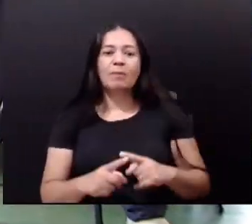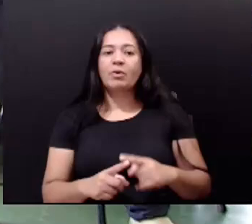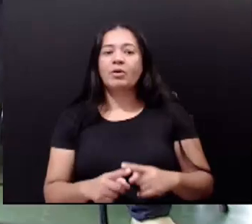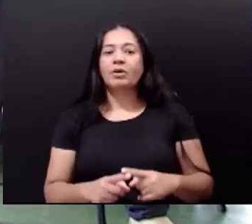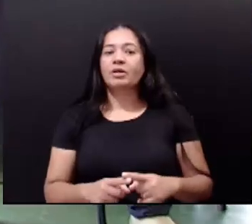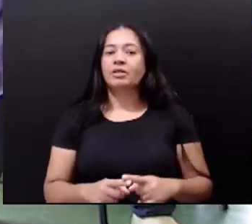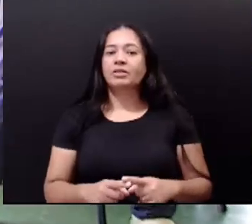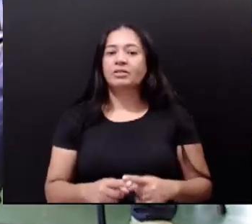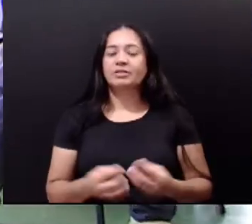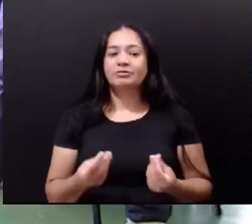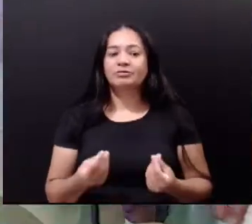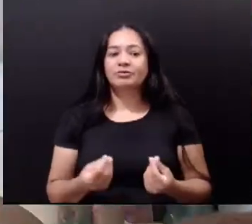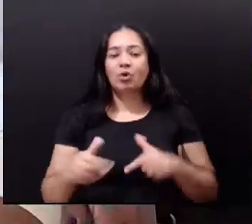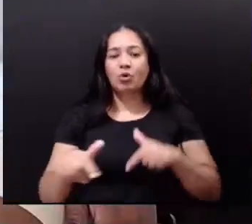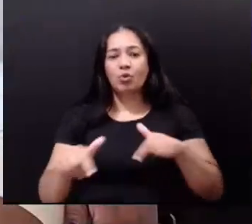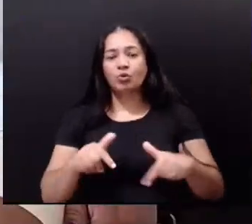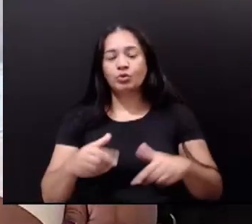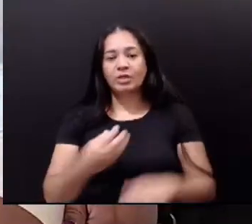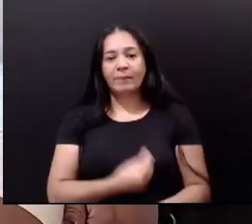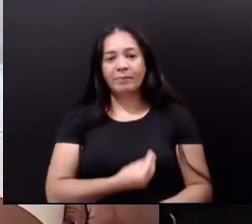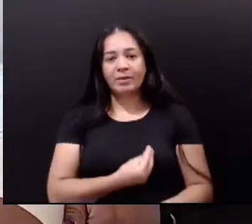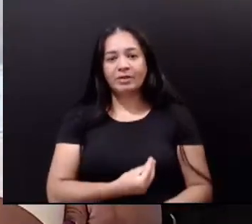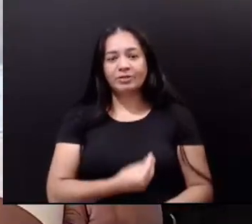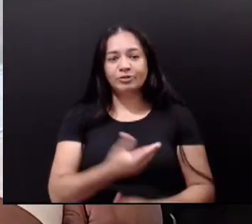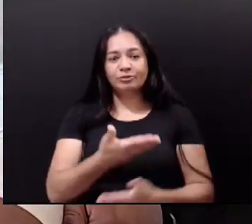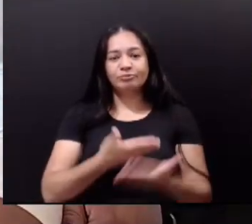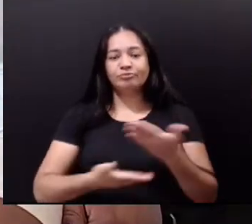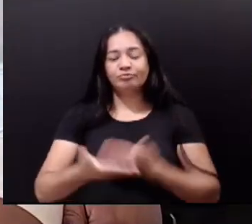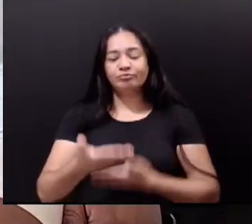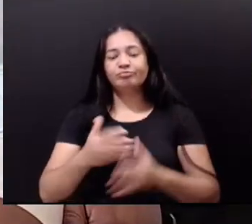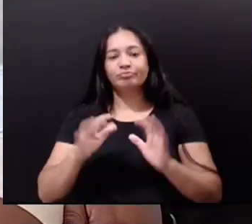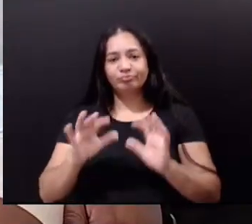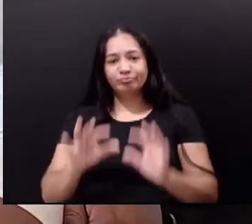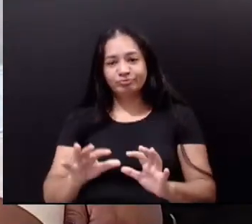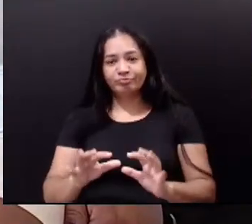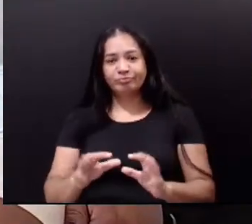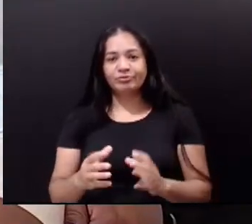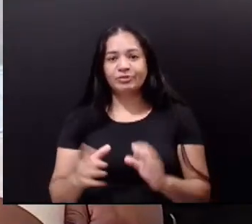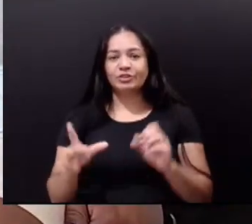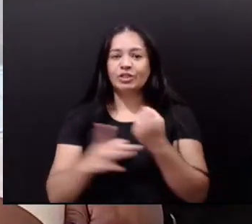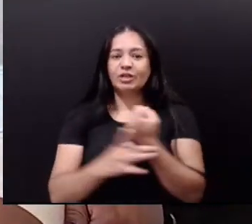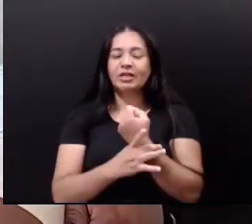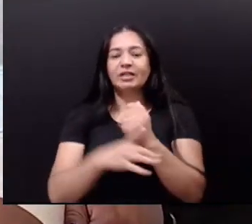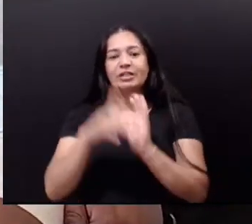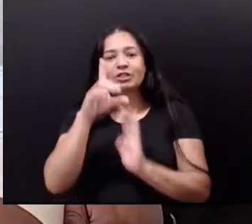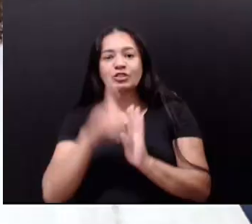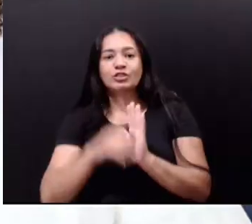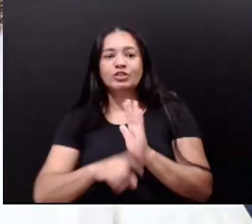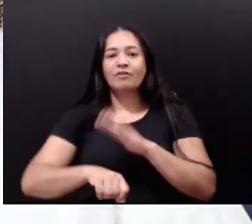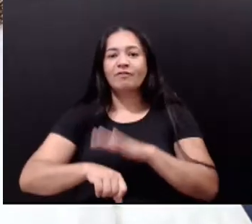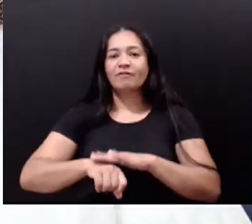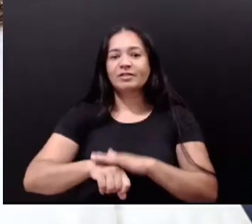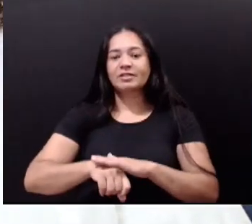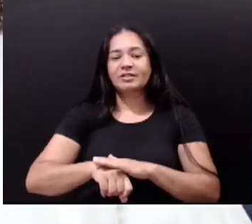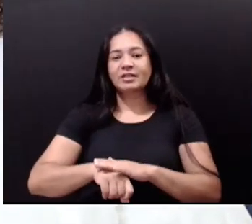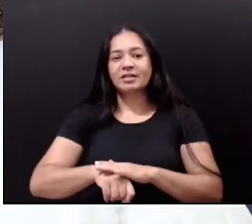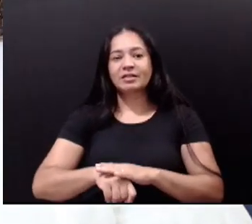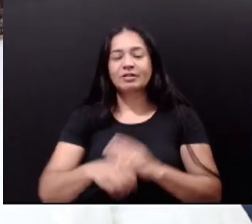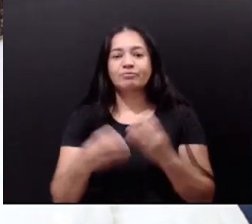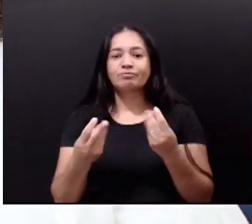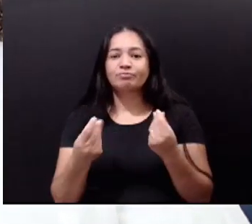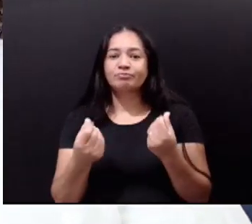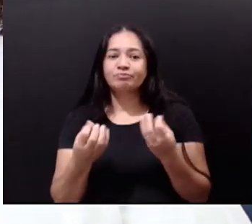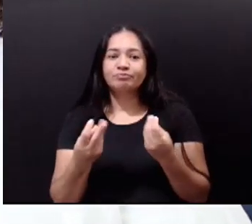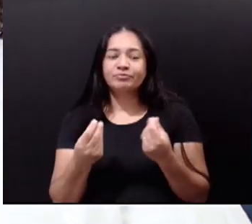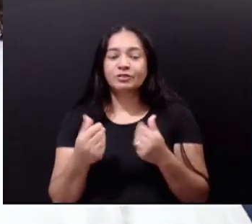de convivência está nesse lugar também, de garantir o direito, fazer com que as proteções sejam seguidas, mas